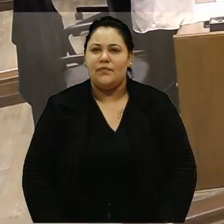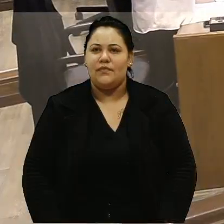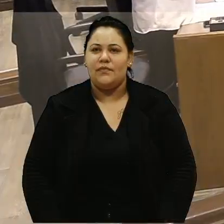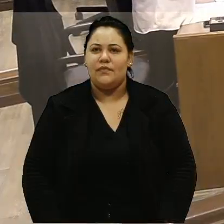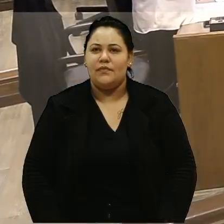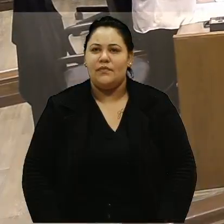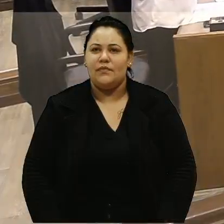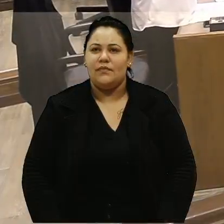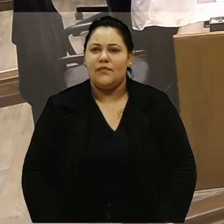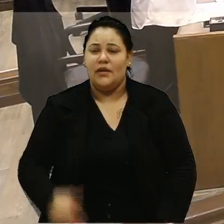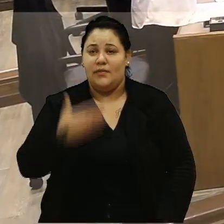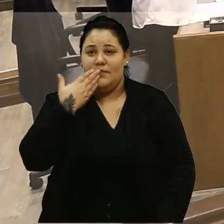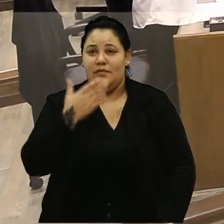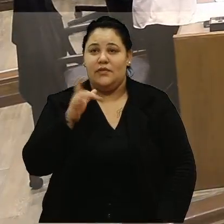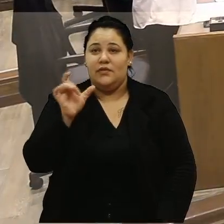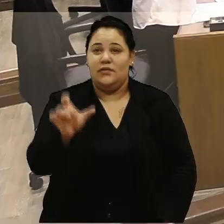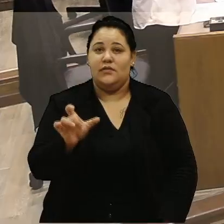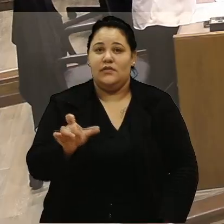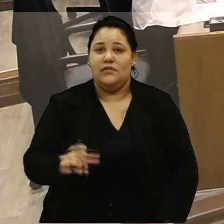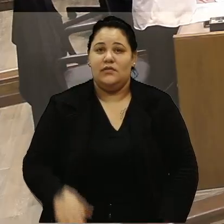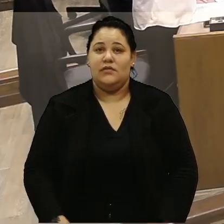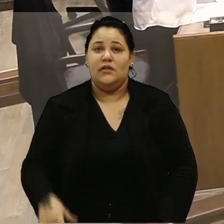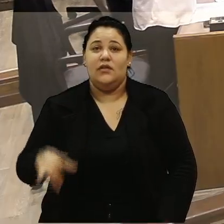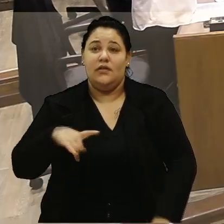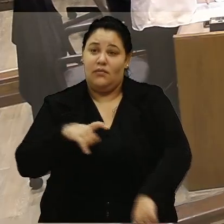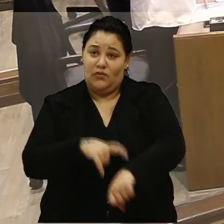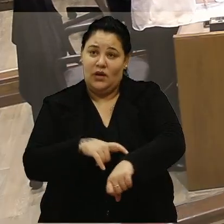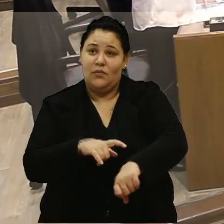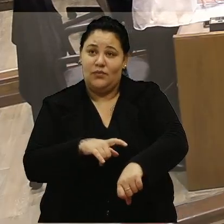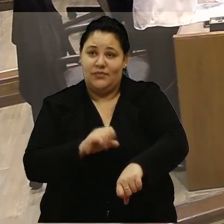Peço a palavra, senhor presidente. Mas eu tenho meu tempo aqui ainda, né?